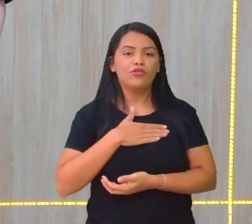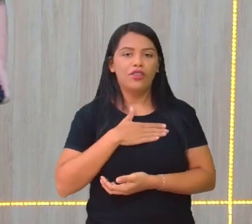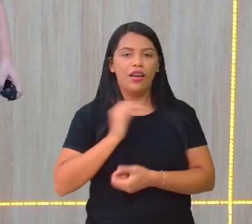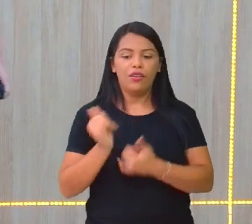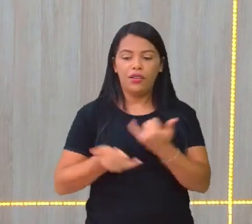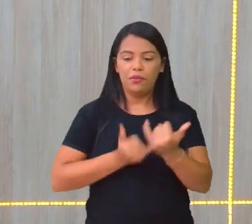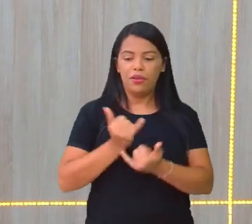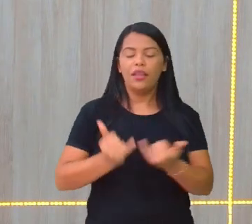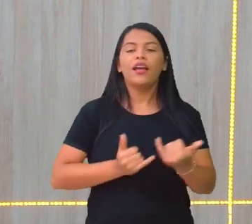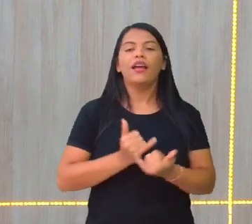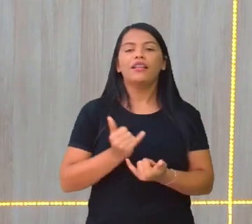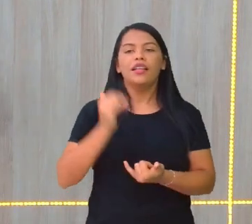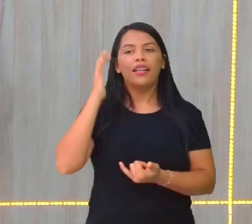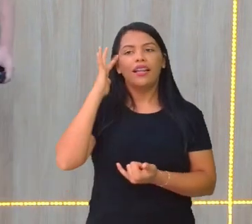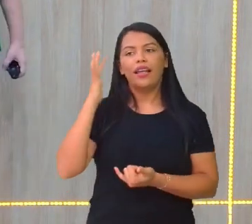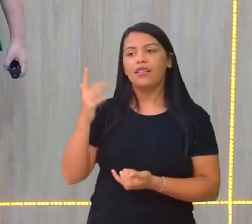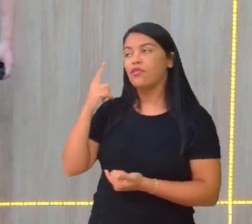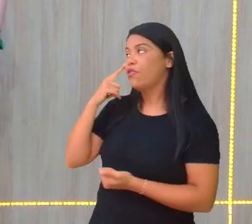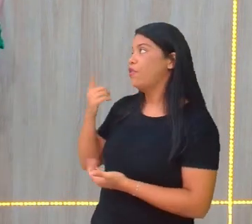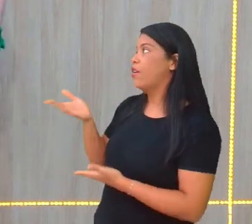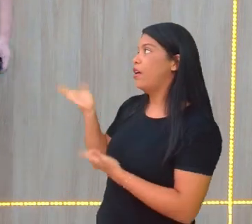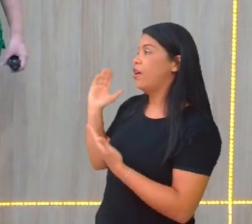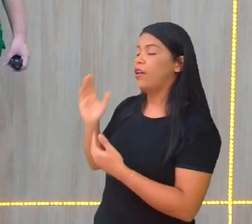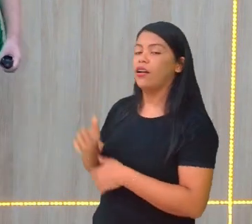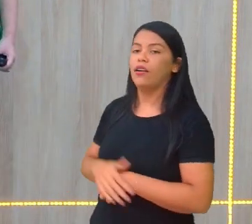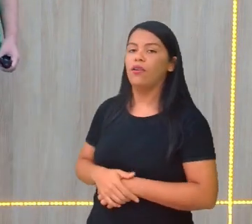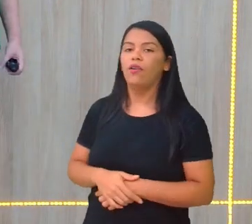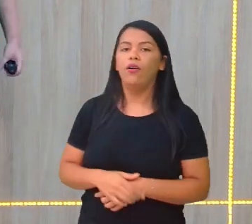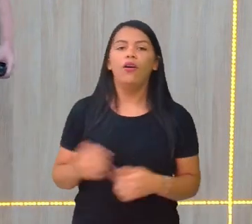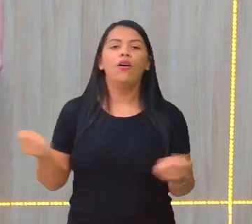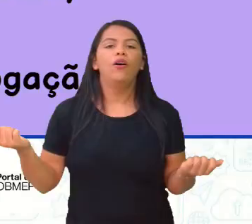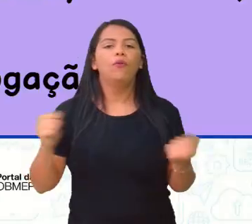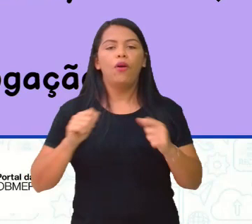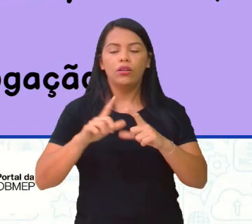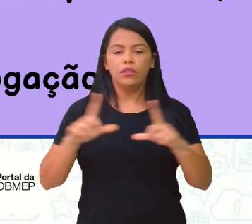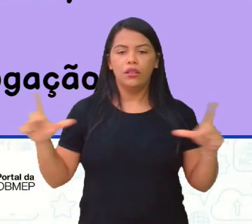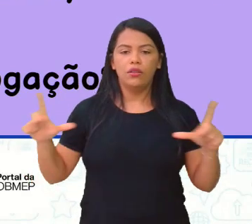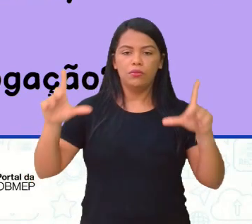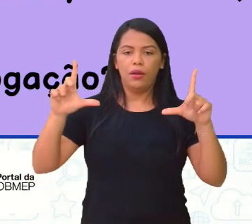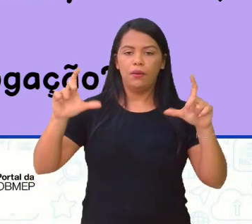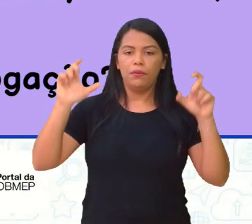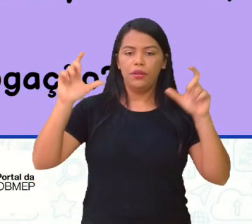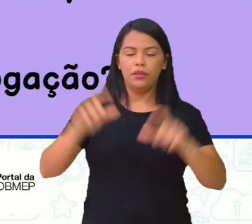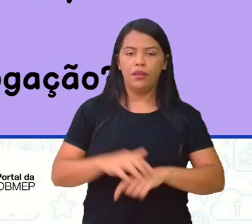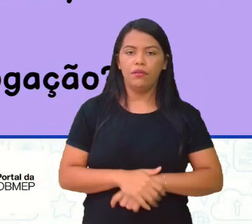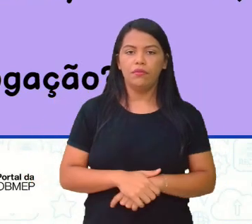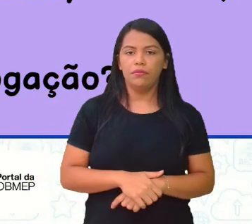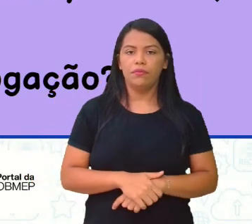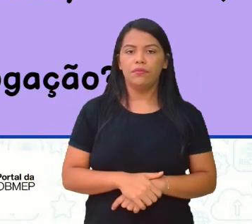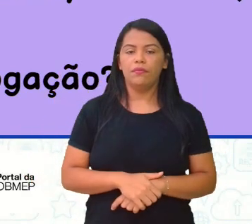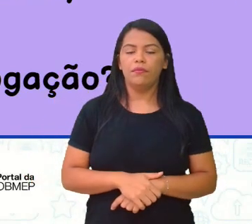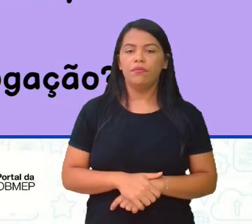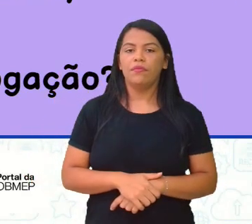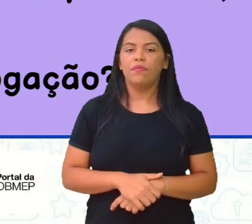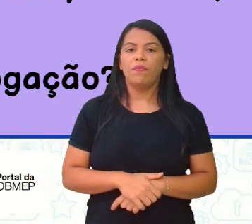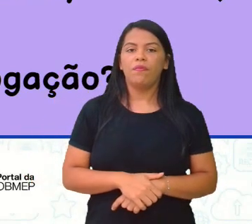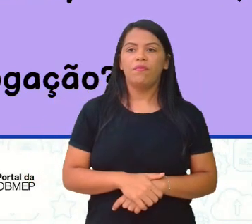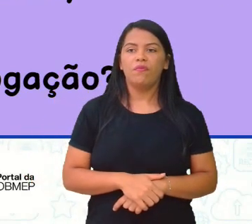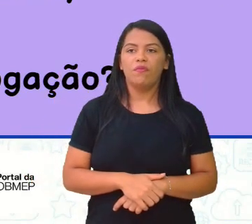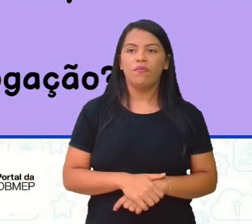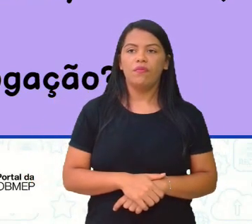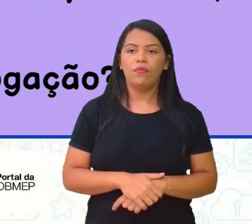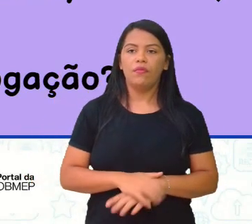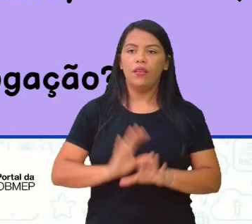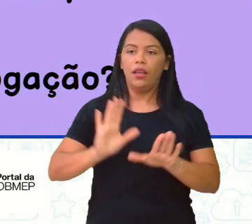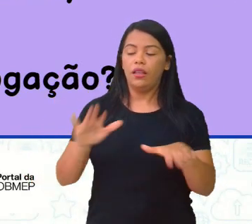brincar, resolver esse tipo de equação. Pode dar um zoom para eles poderem printar. O módulo abaixo, no